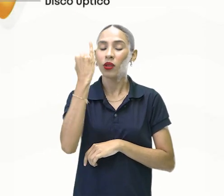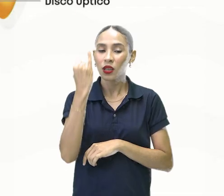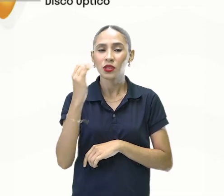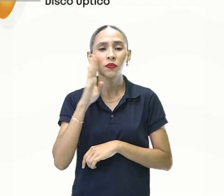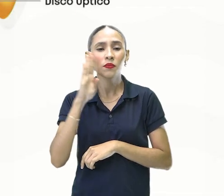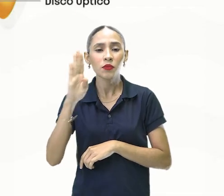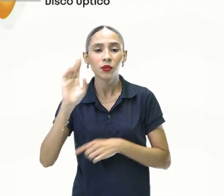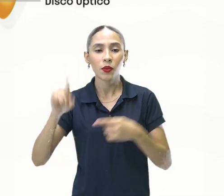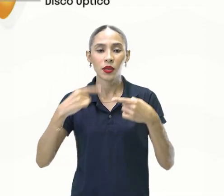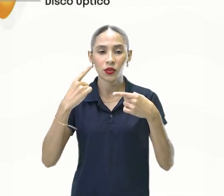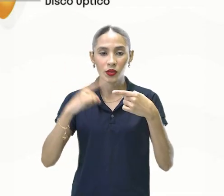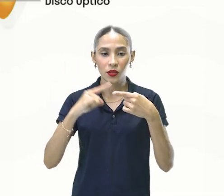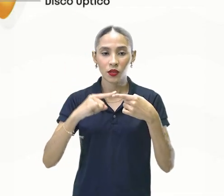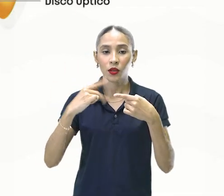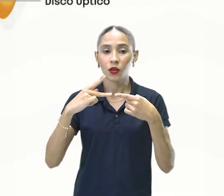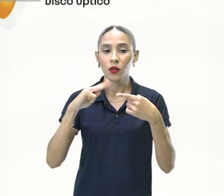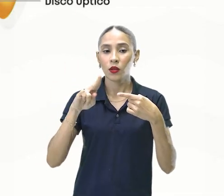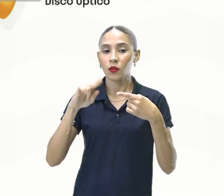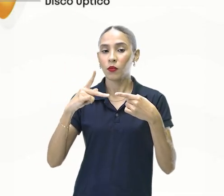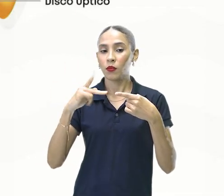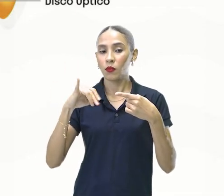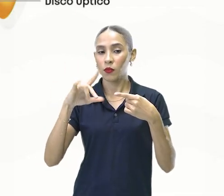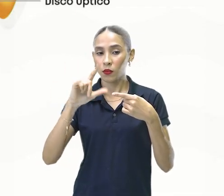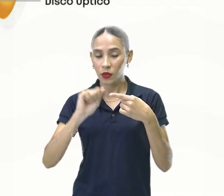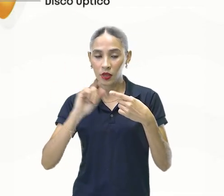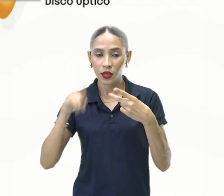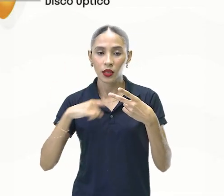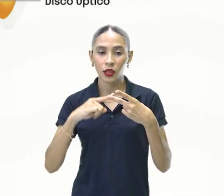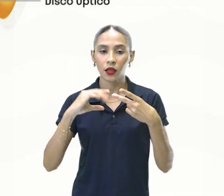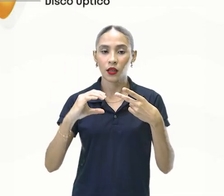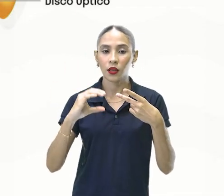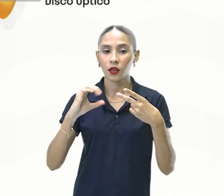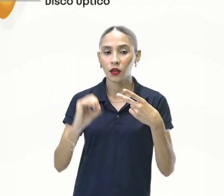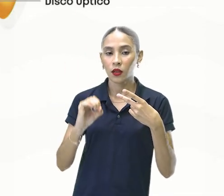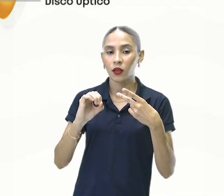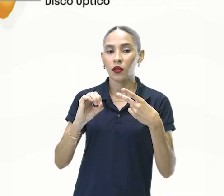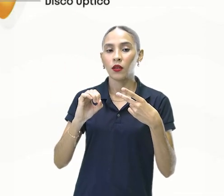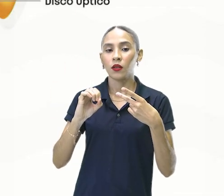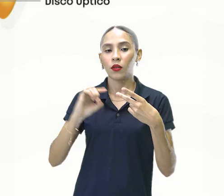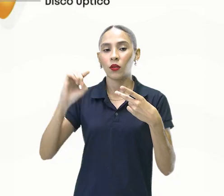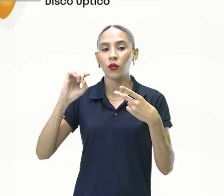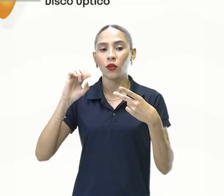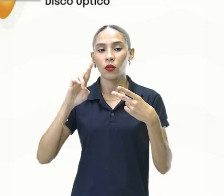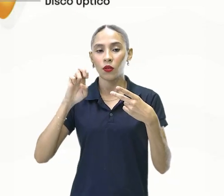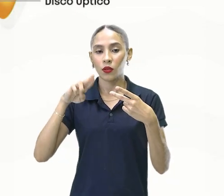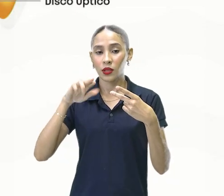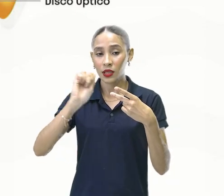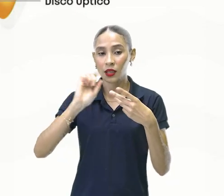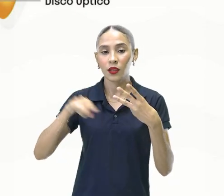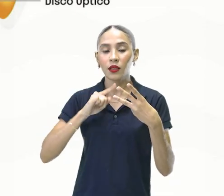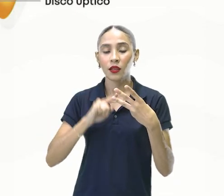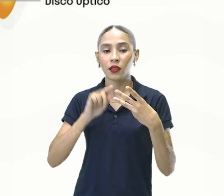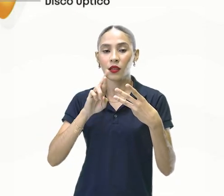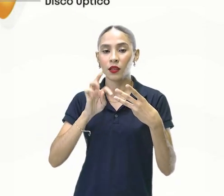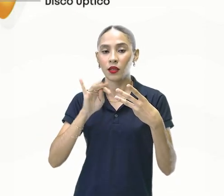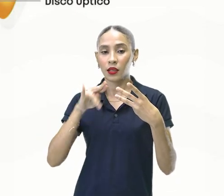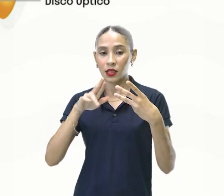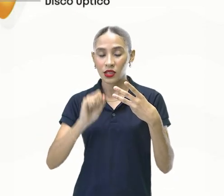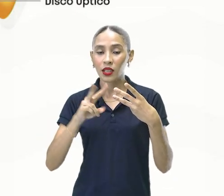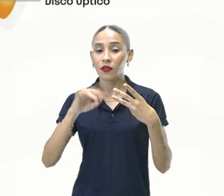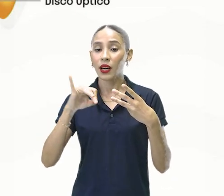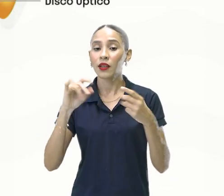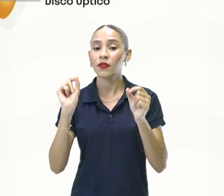córnea, pupila, cristalino e retina, né? A retina lá no fundo do olho, que faz a